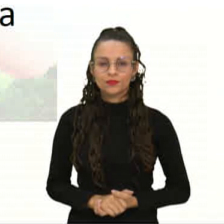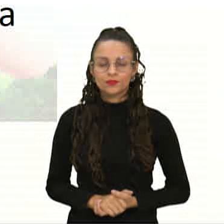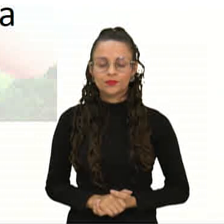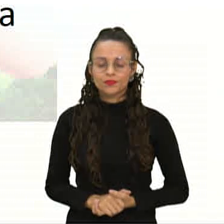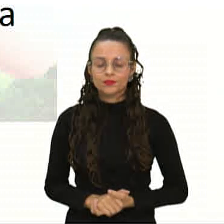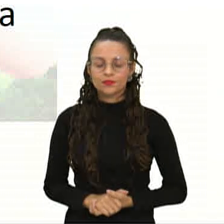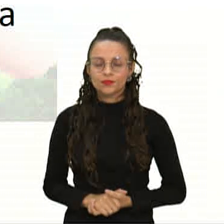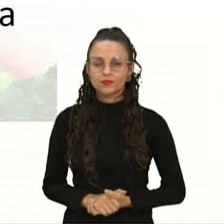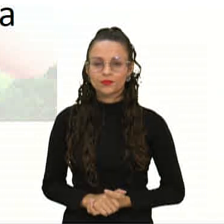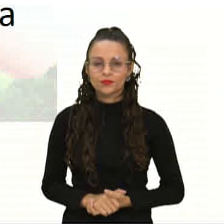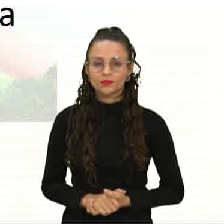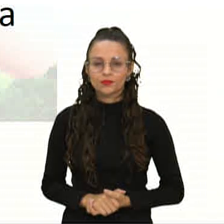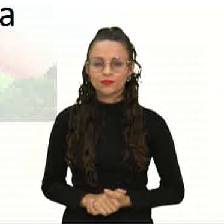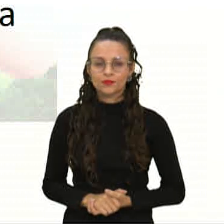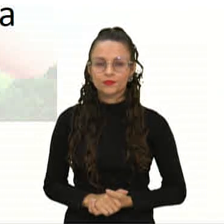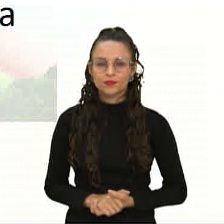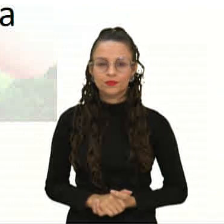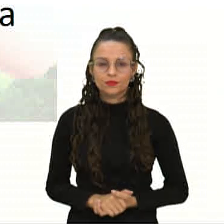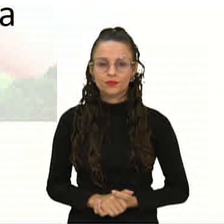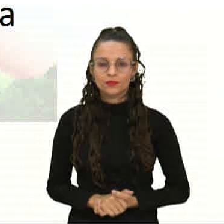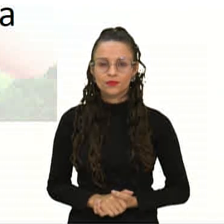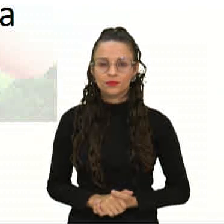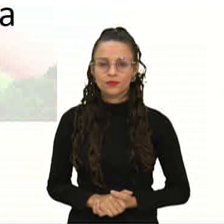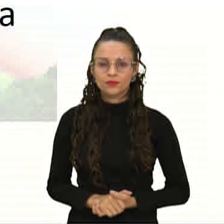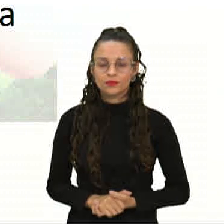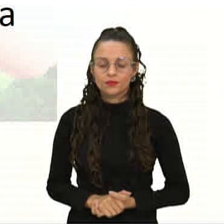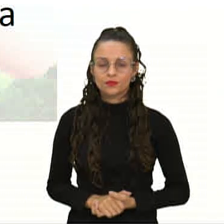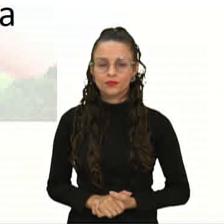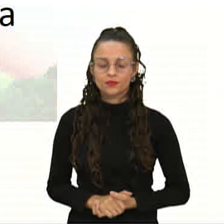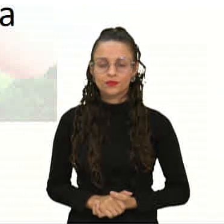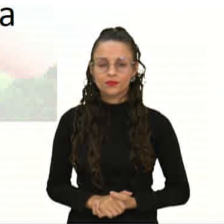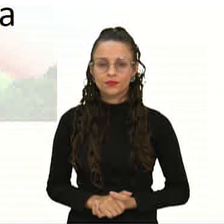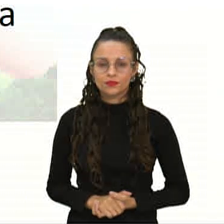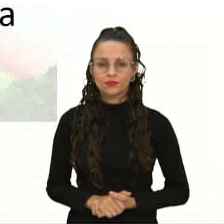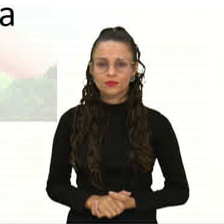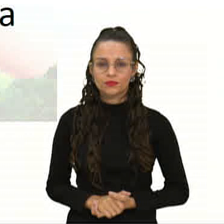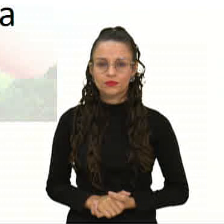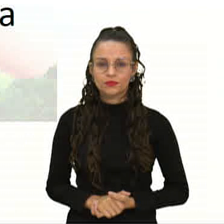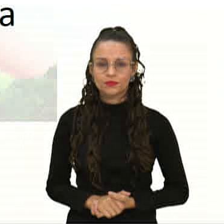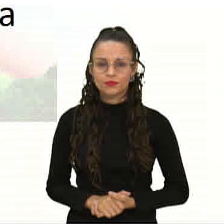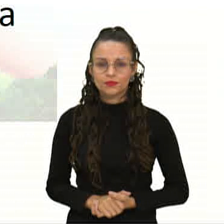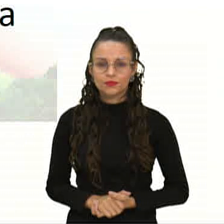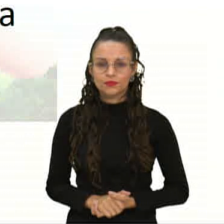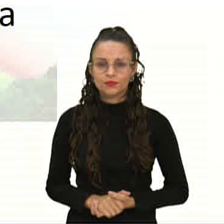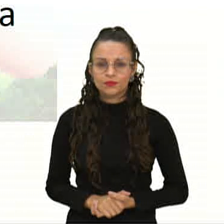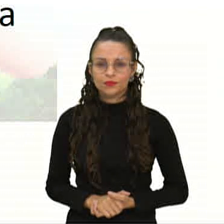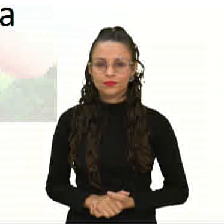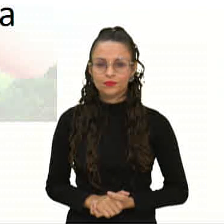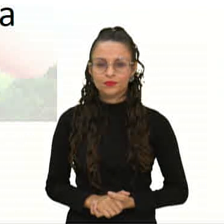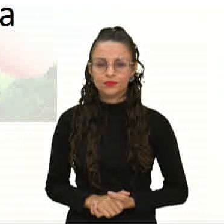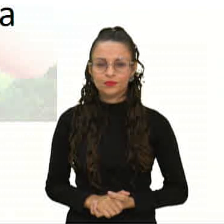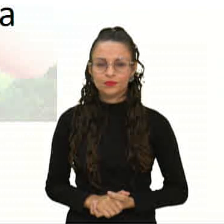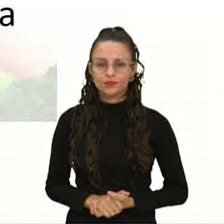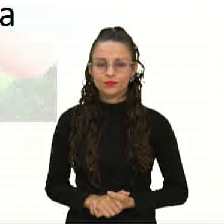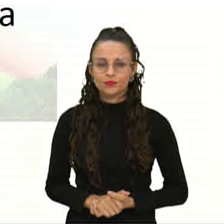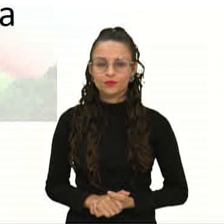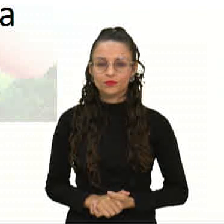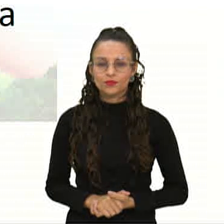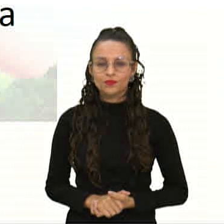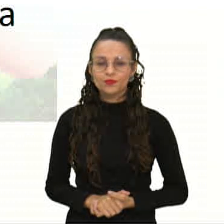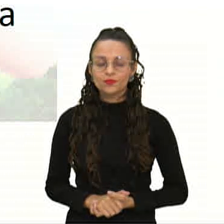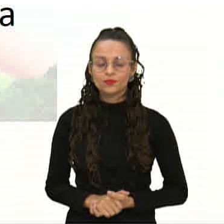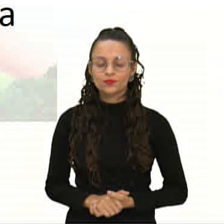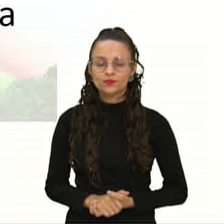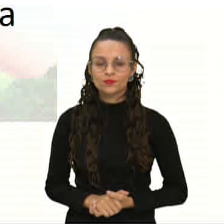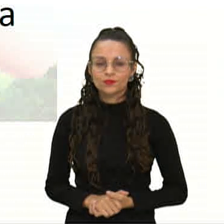ocean's average surface temperature due to effect of greenhouse gases, such as carbon dioxide,